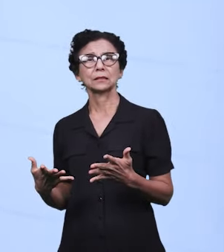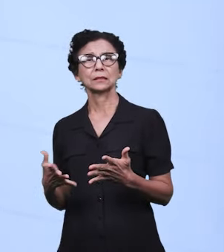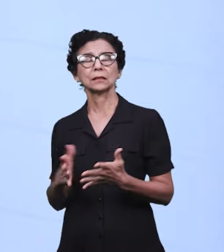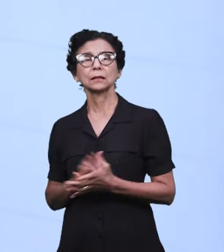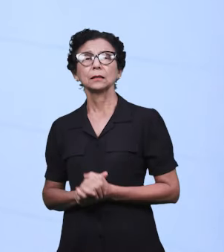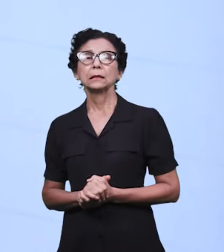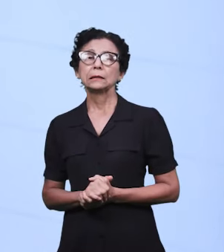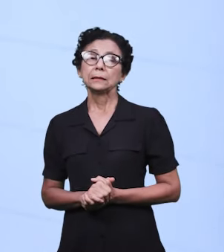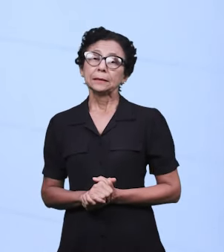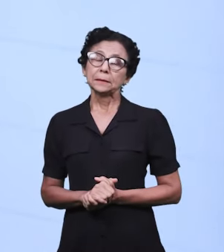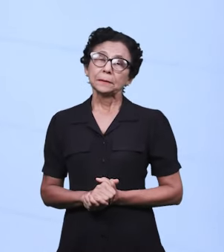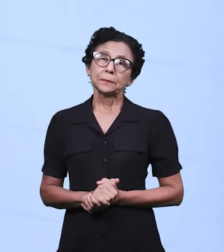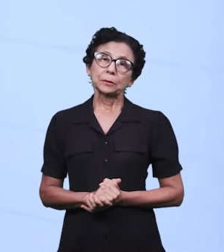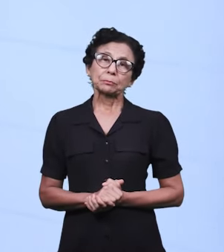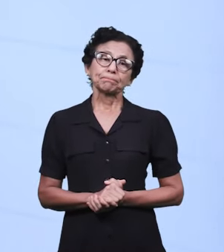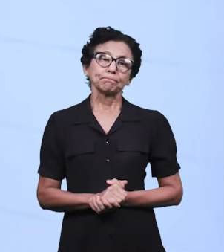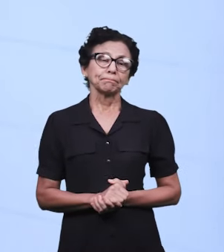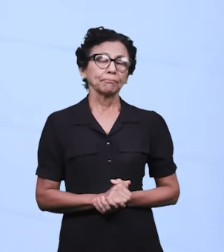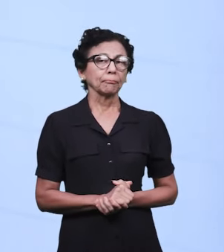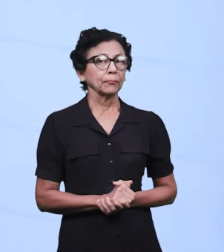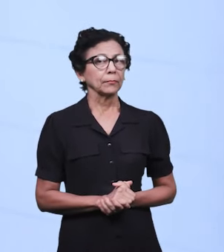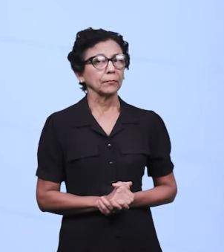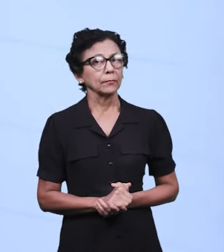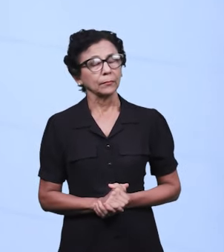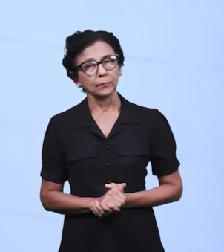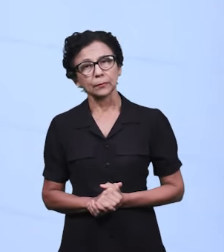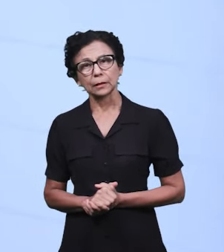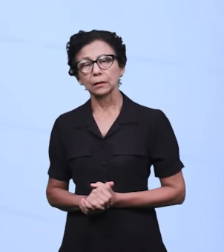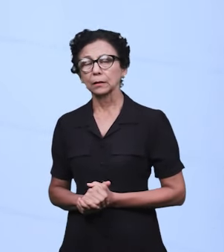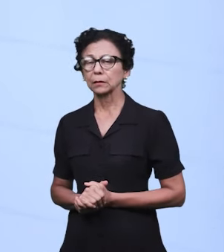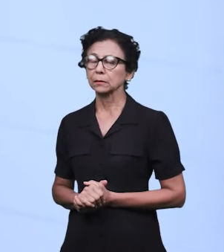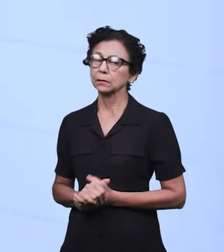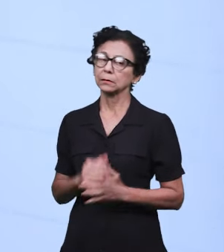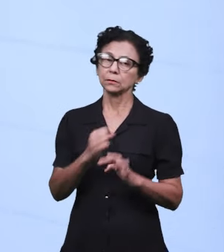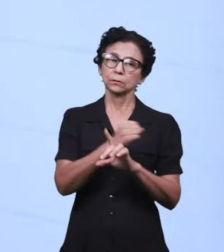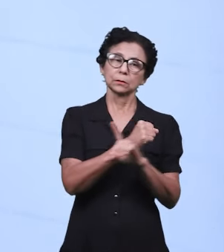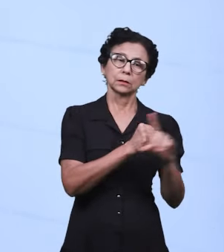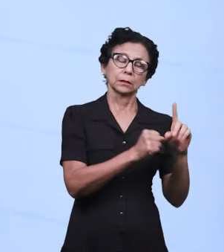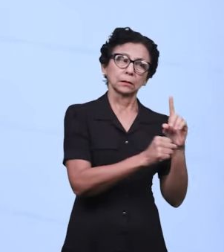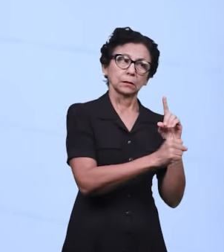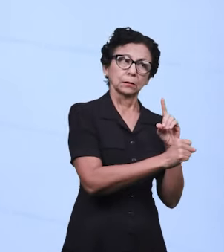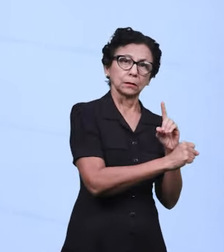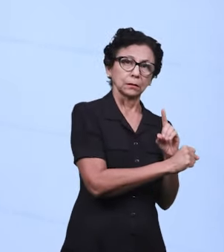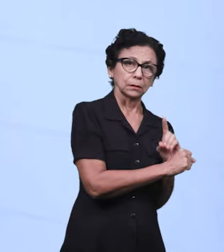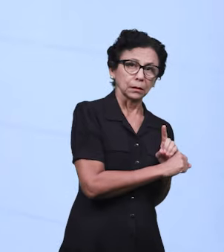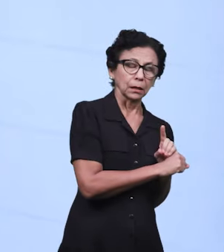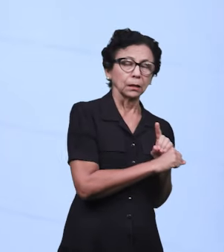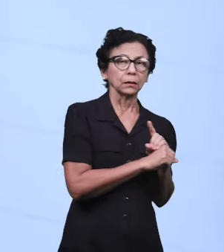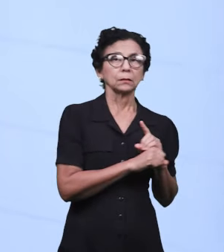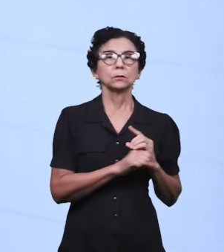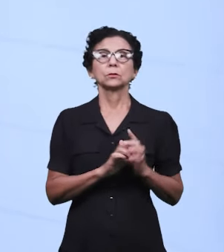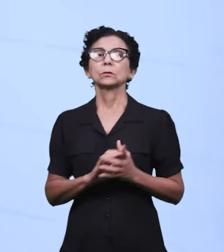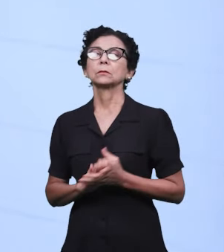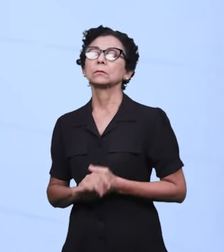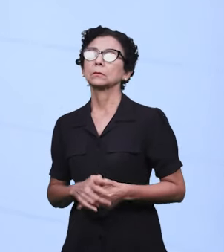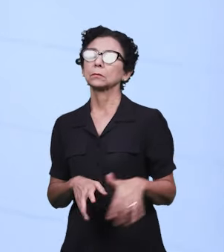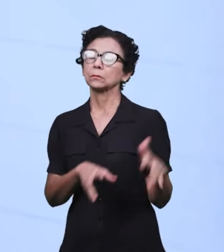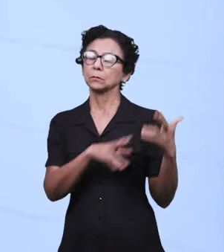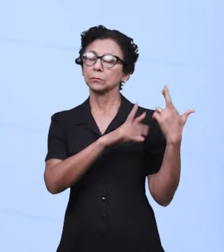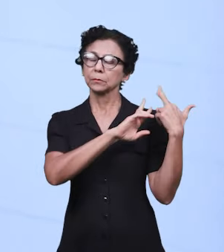tratos, e também a própria sociedade, que tem o dever